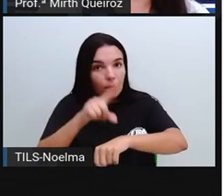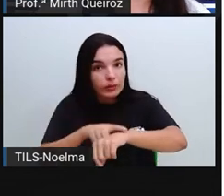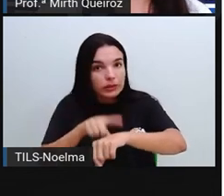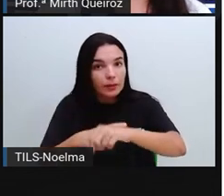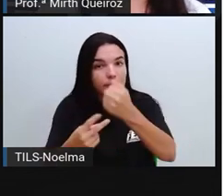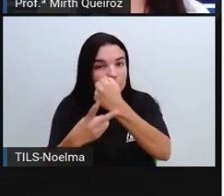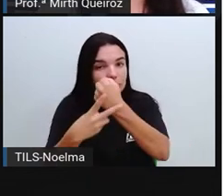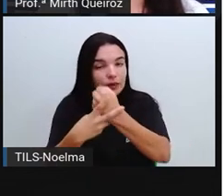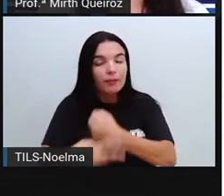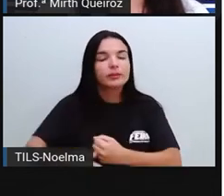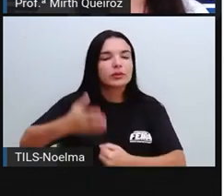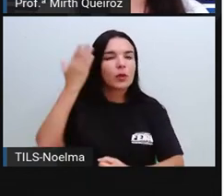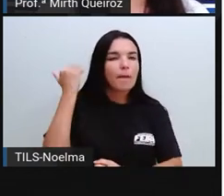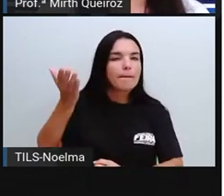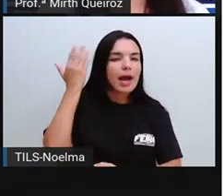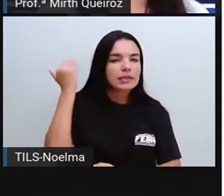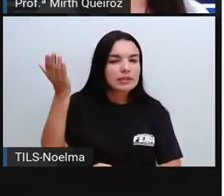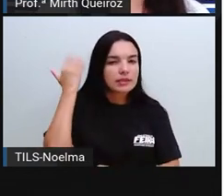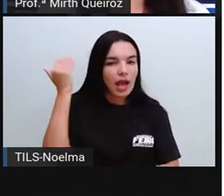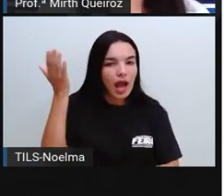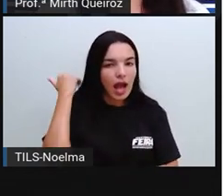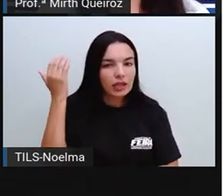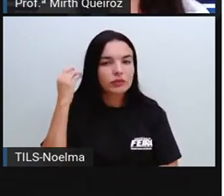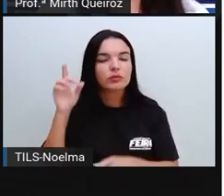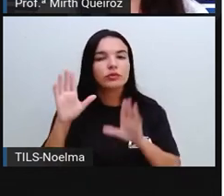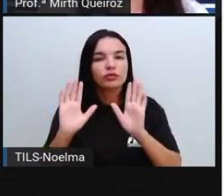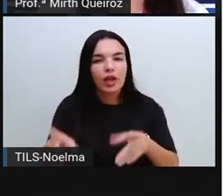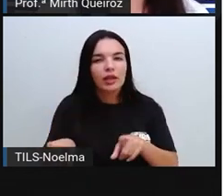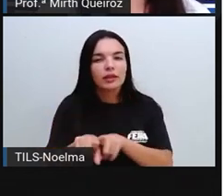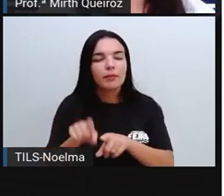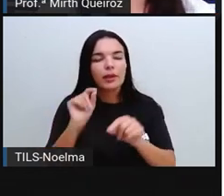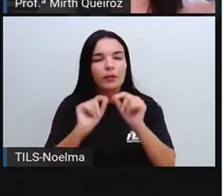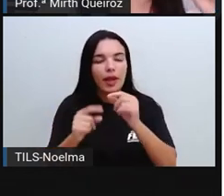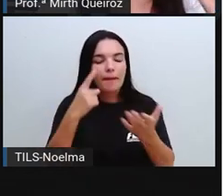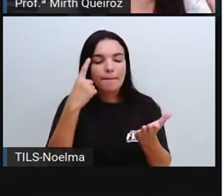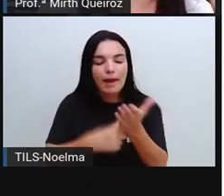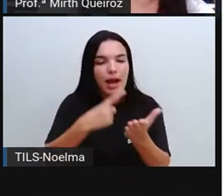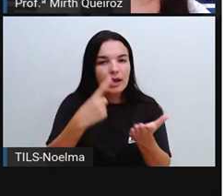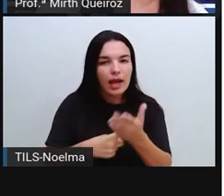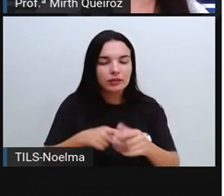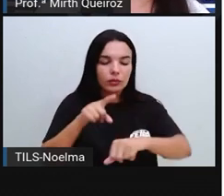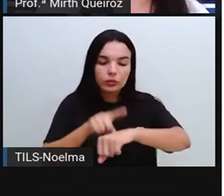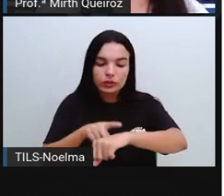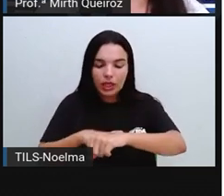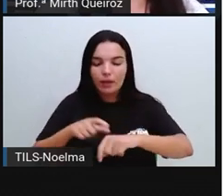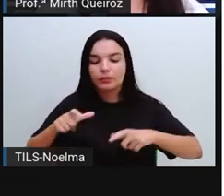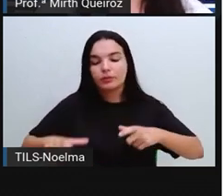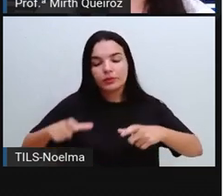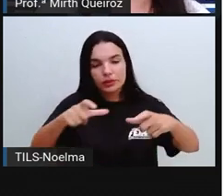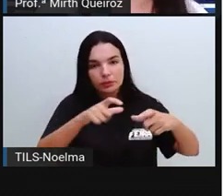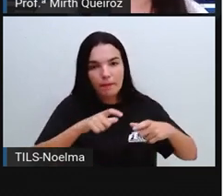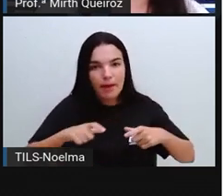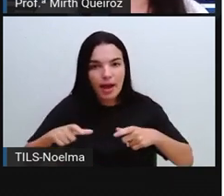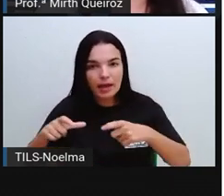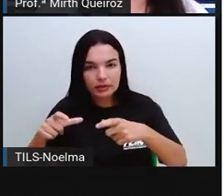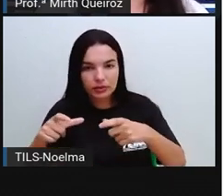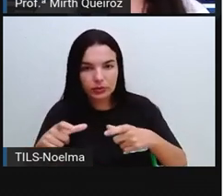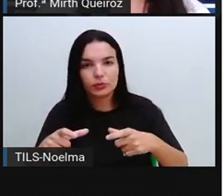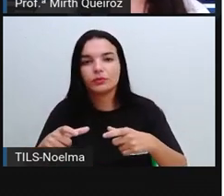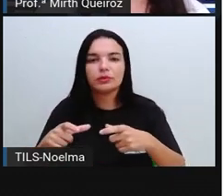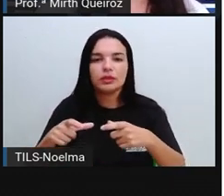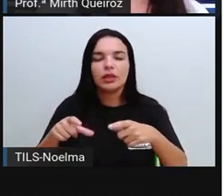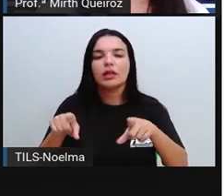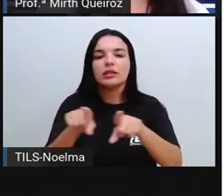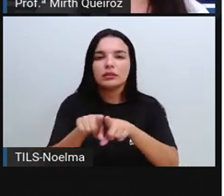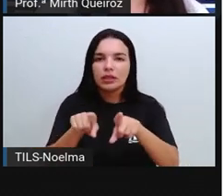né? Geralmente apresenta tempo e espaço que vão ser bem marcados, vocês vão colocar quando aconteceu, onde aconteceu,